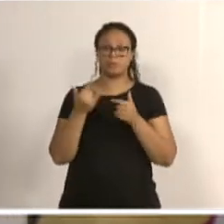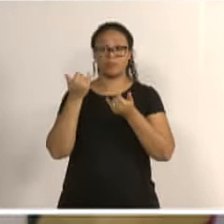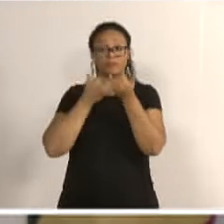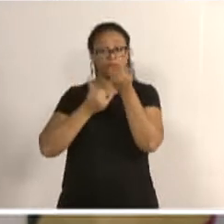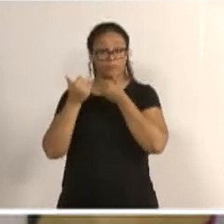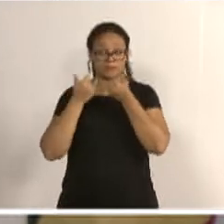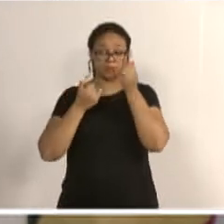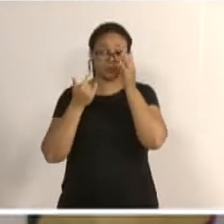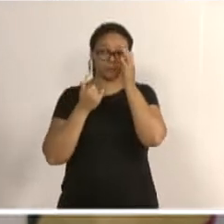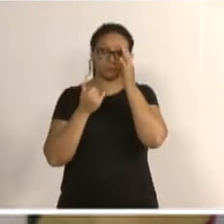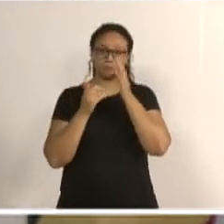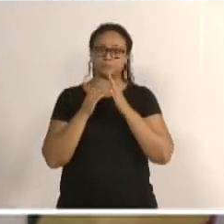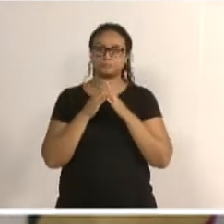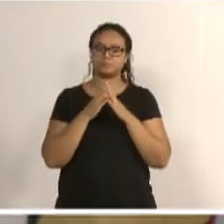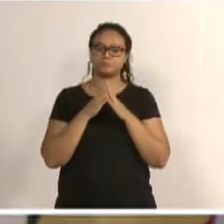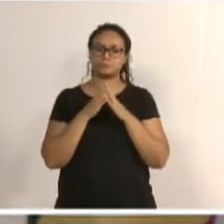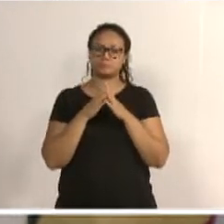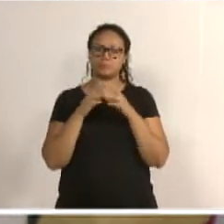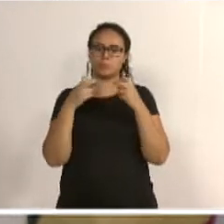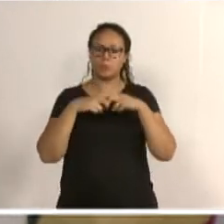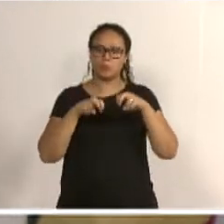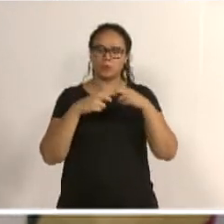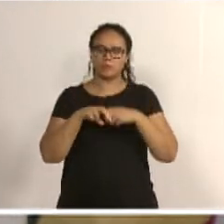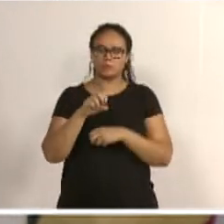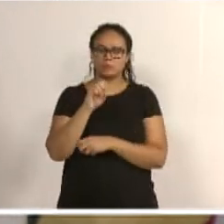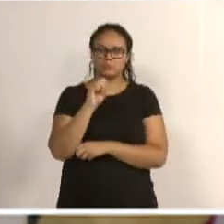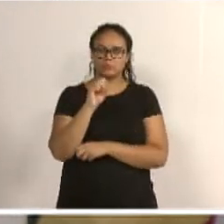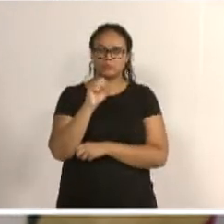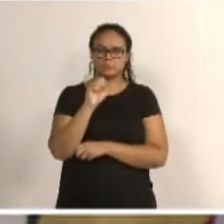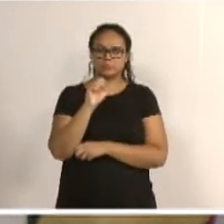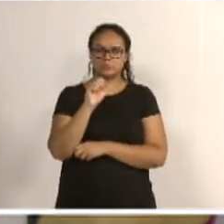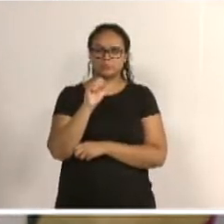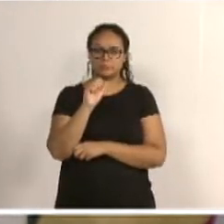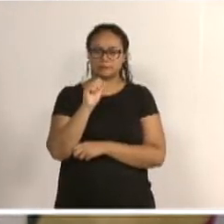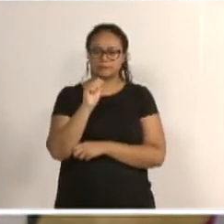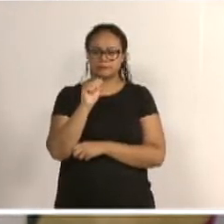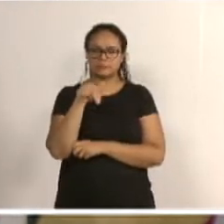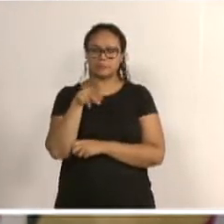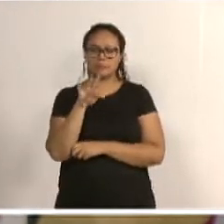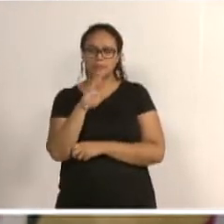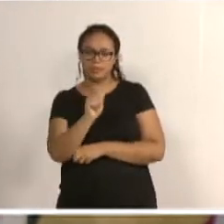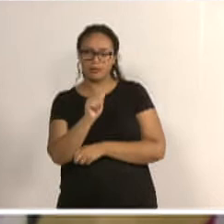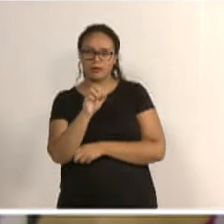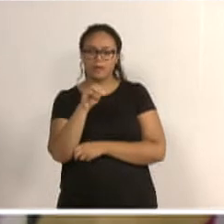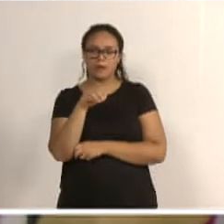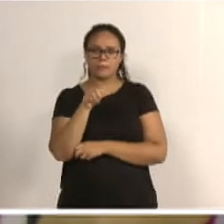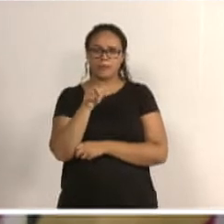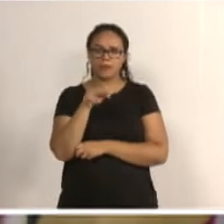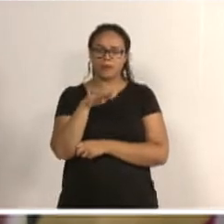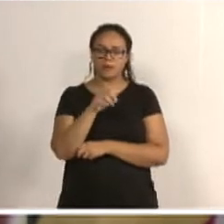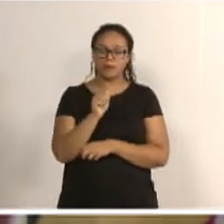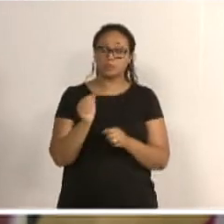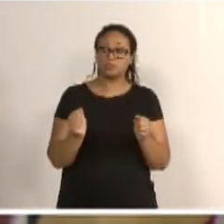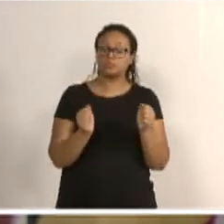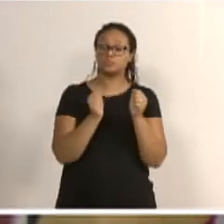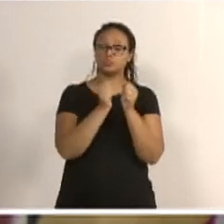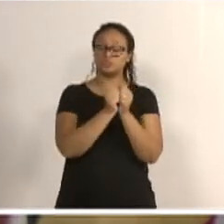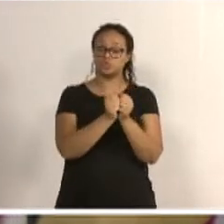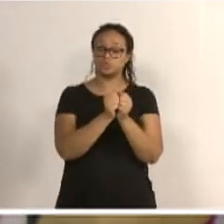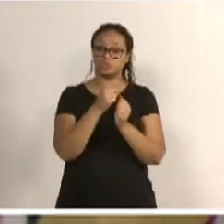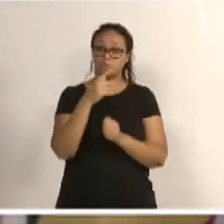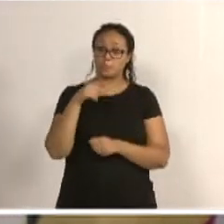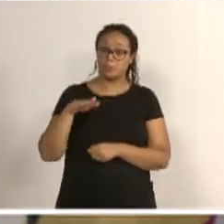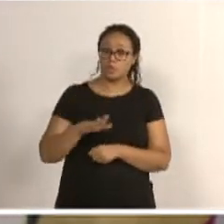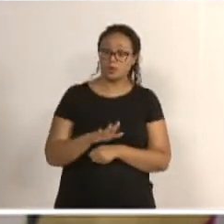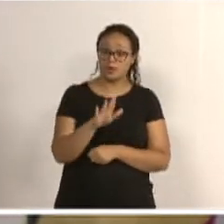aqui. A linha Santa Maria com a linha Progresso já está operando unificada há algum tempo. O senhor quer resposta